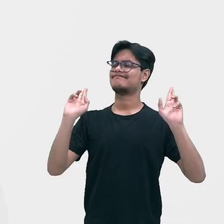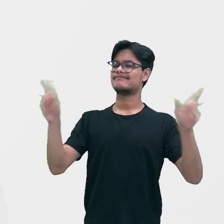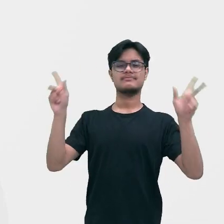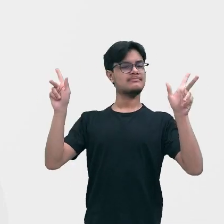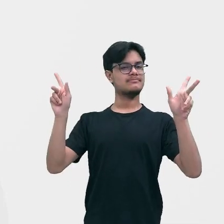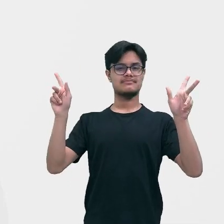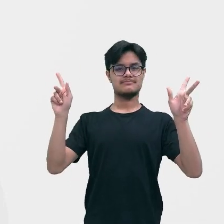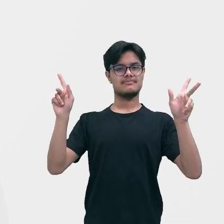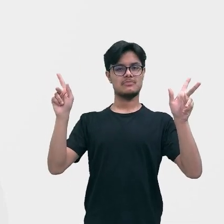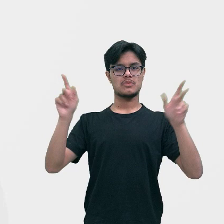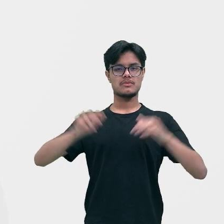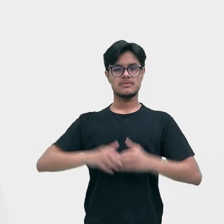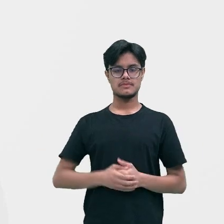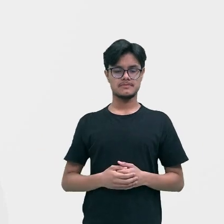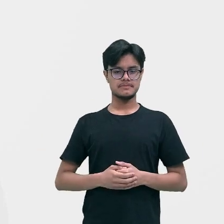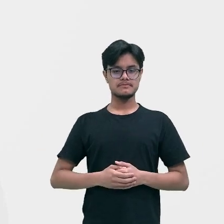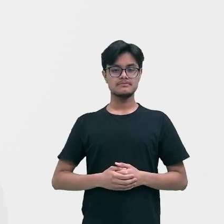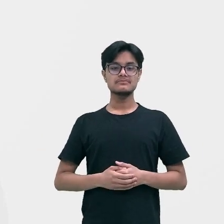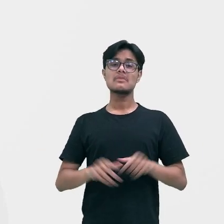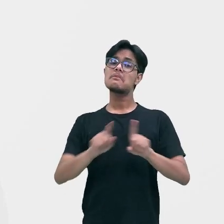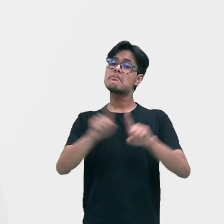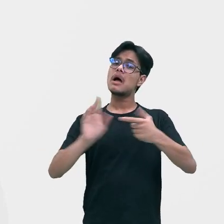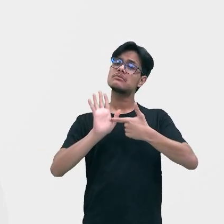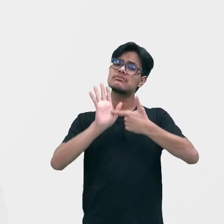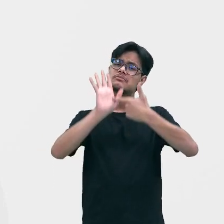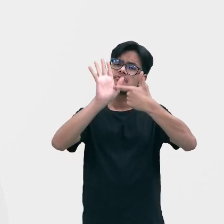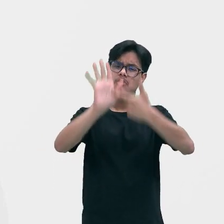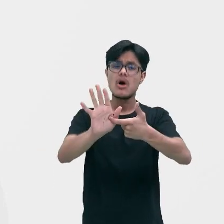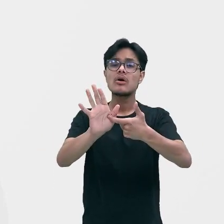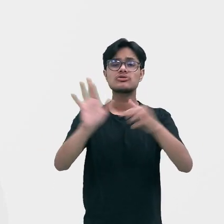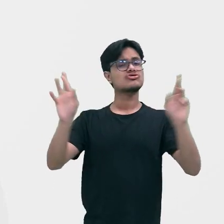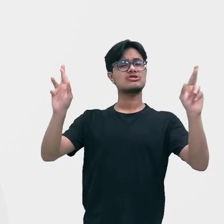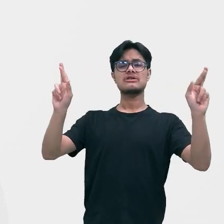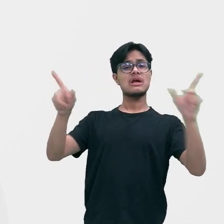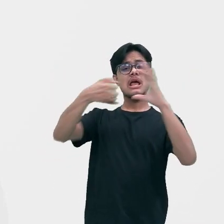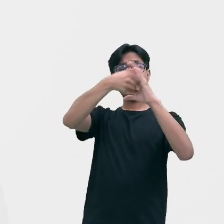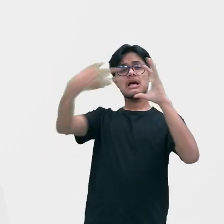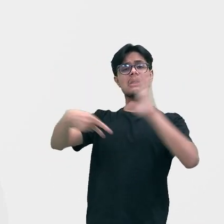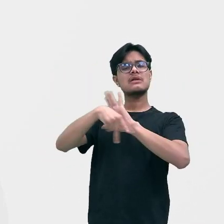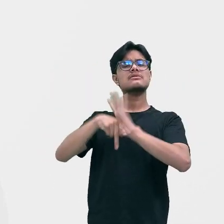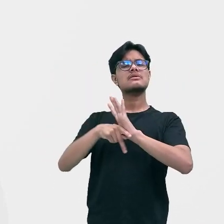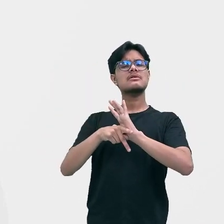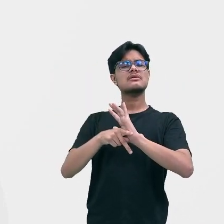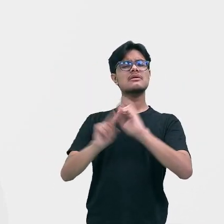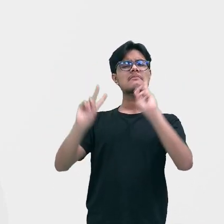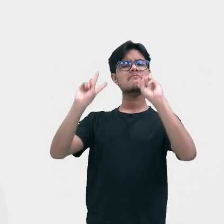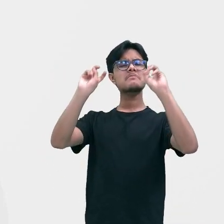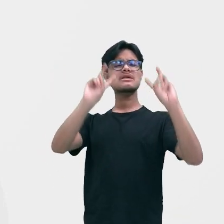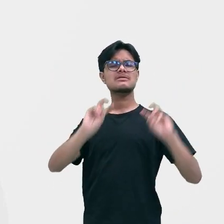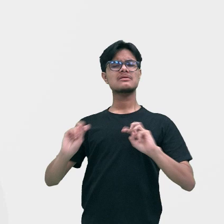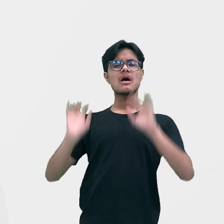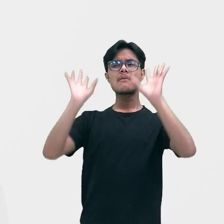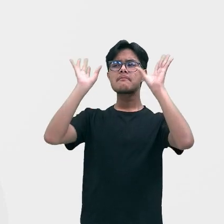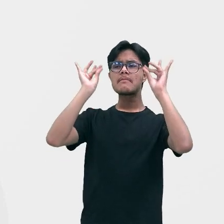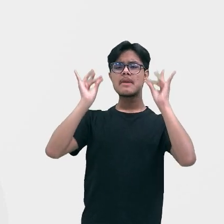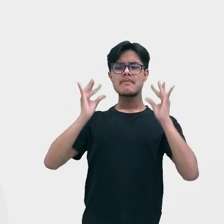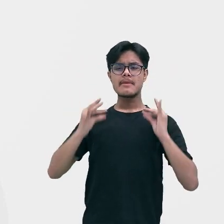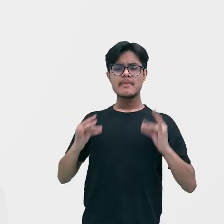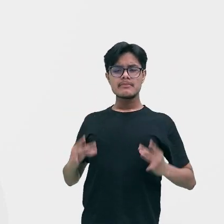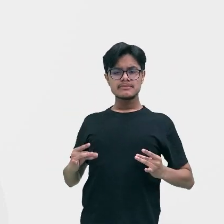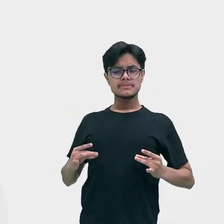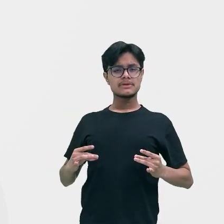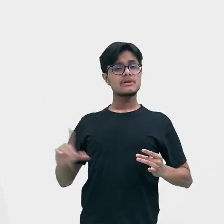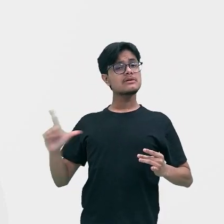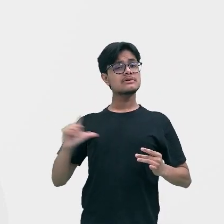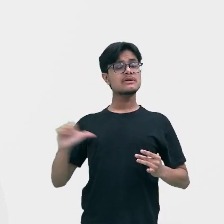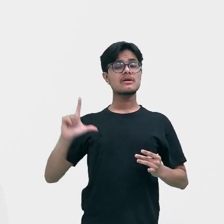totalmente distintas, que eles se apresentam também de formas distintas, mas eu queria que vocês observassem uma coisa, que cada uma tem